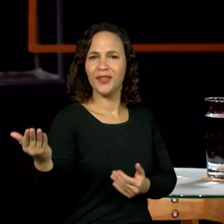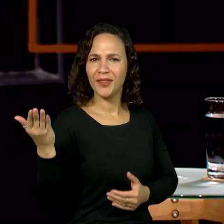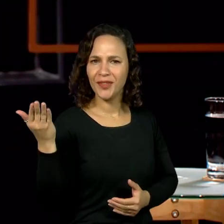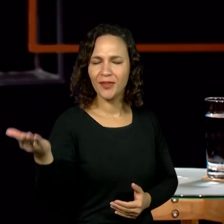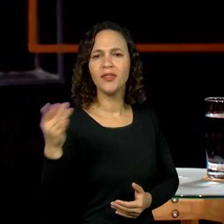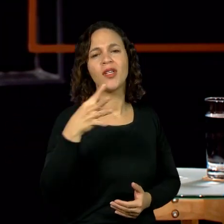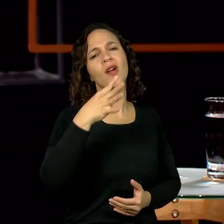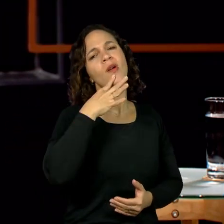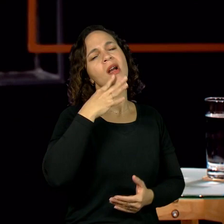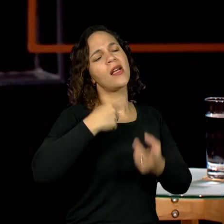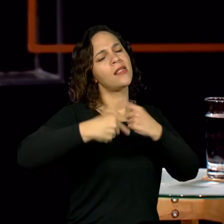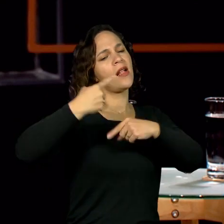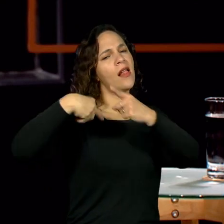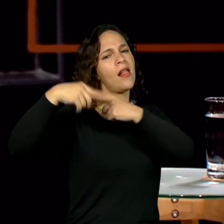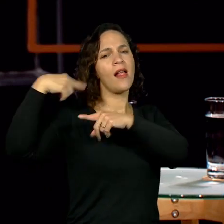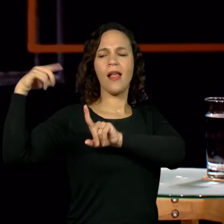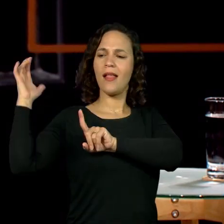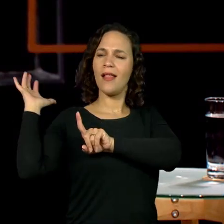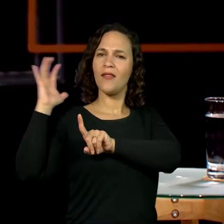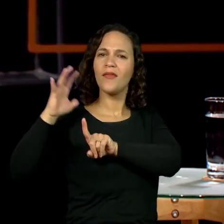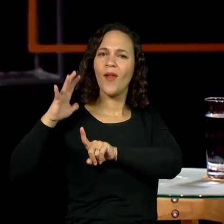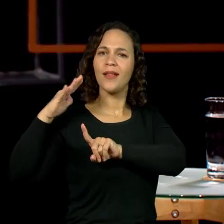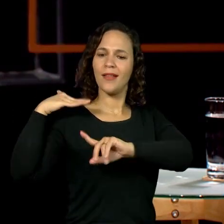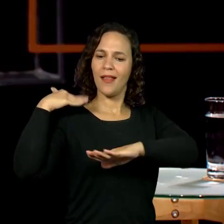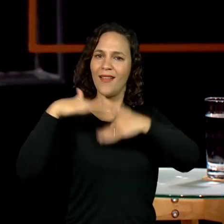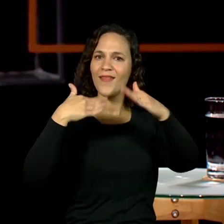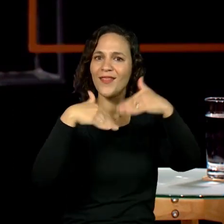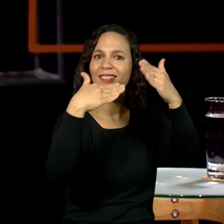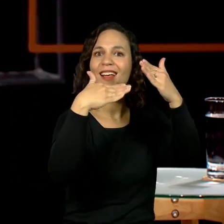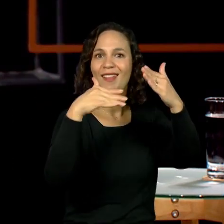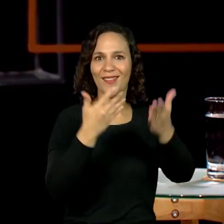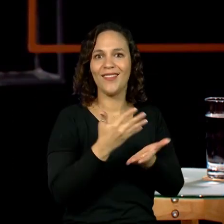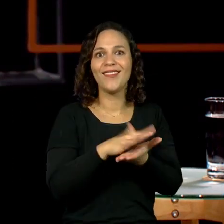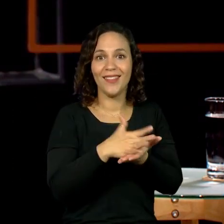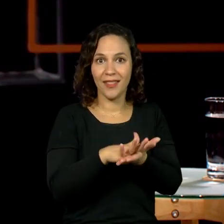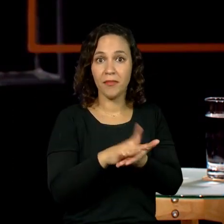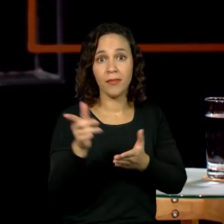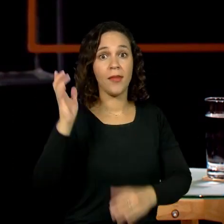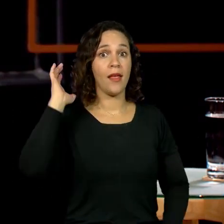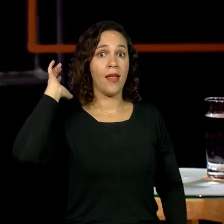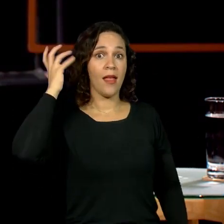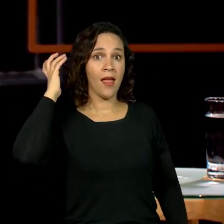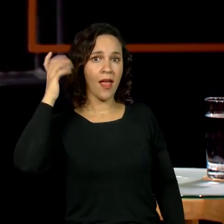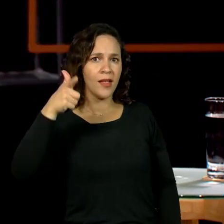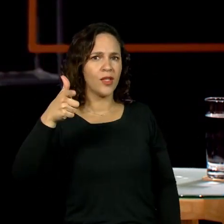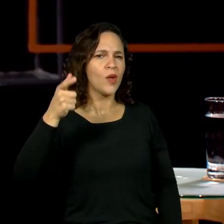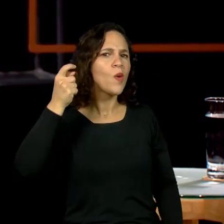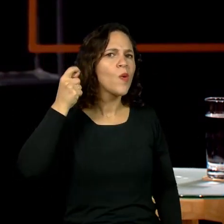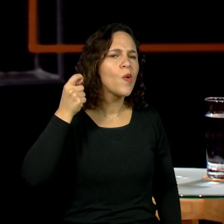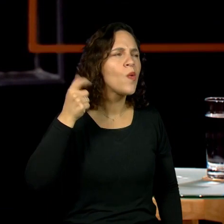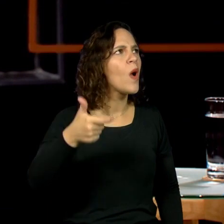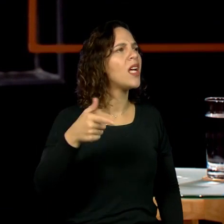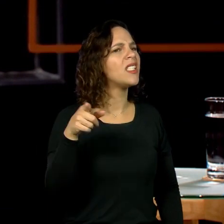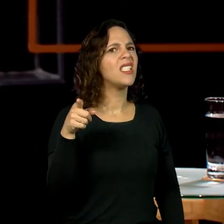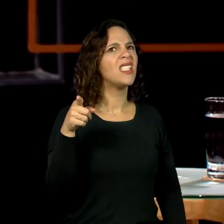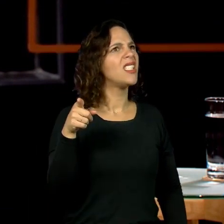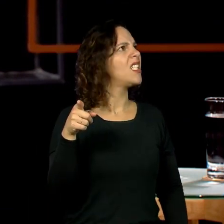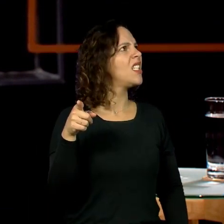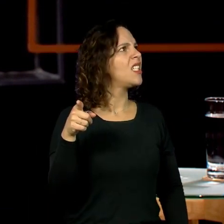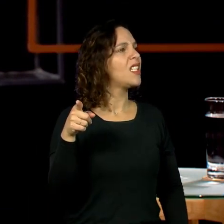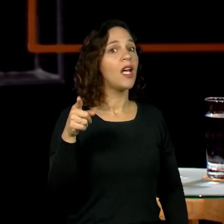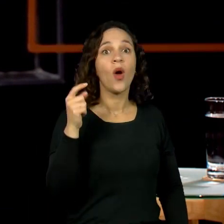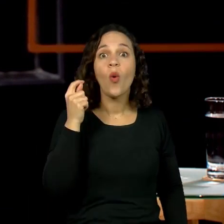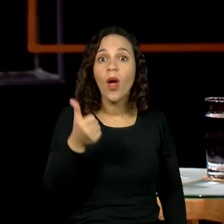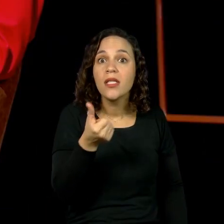as raízes, as influências, a evolução. Só nas rádios são quase, quanto?